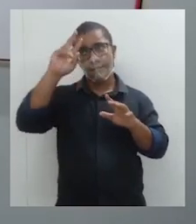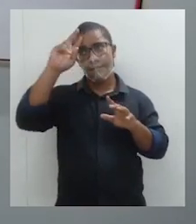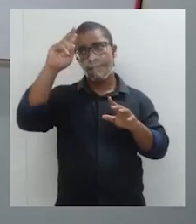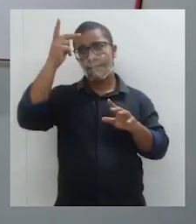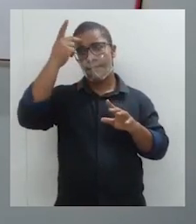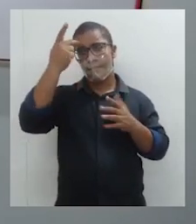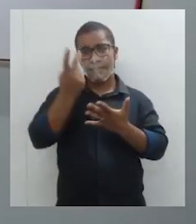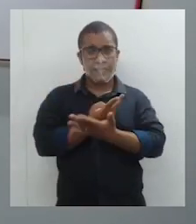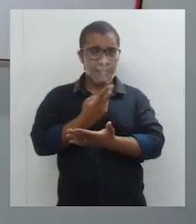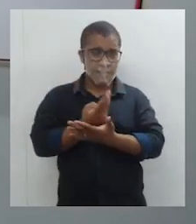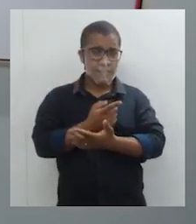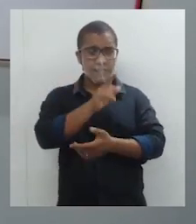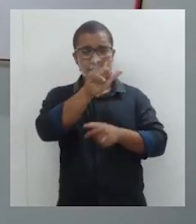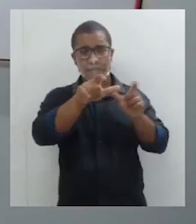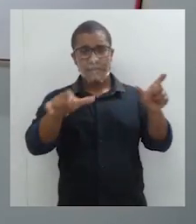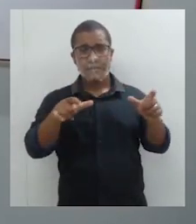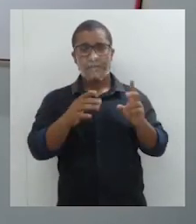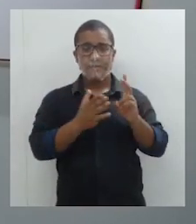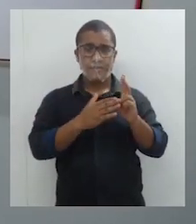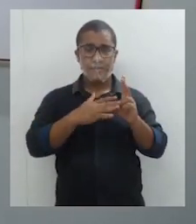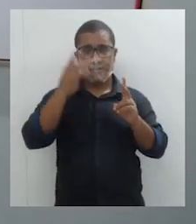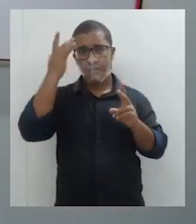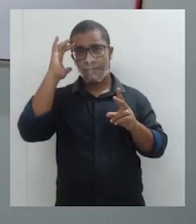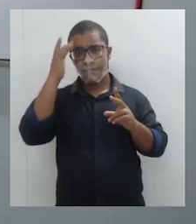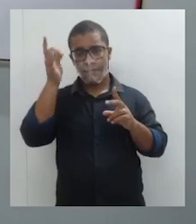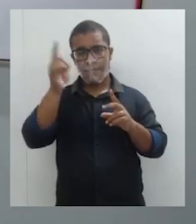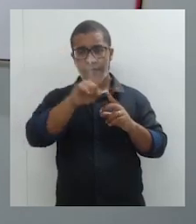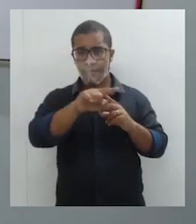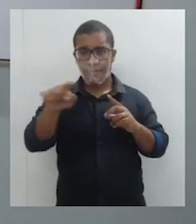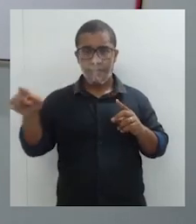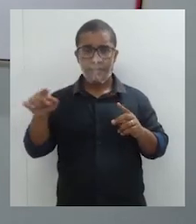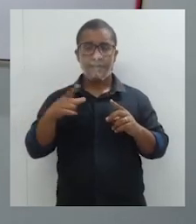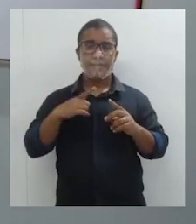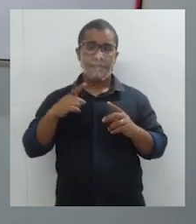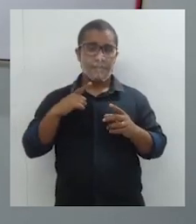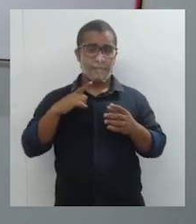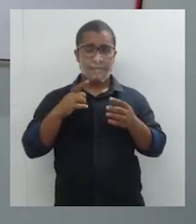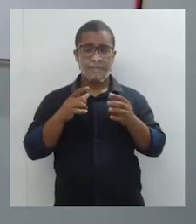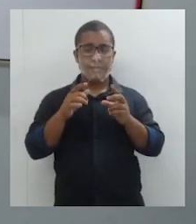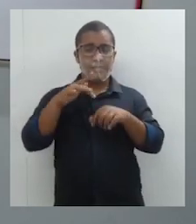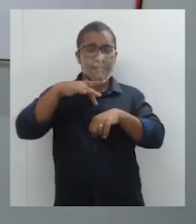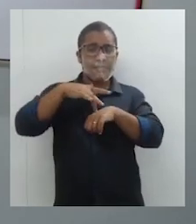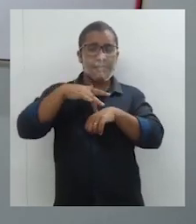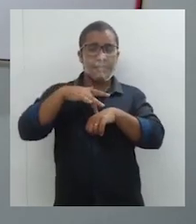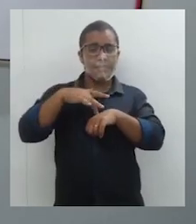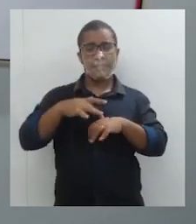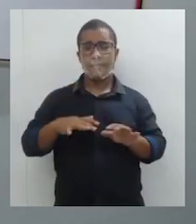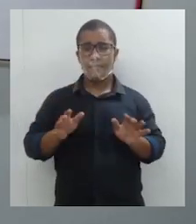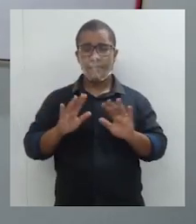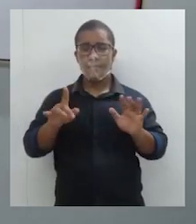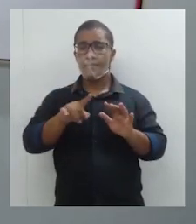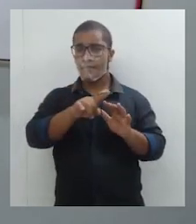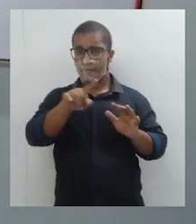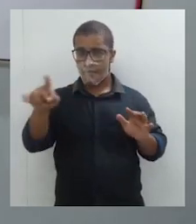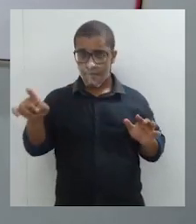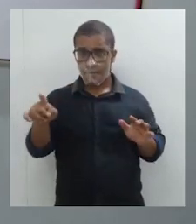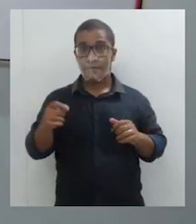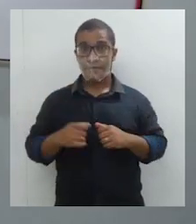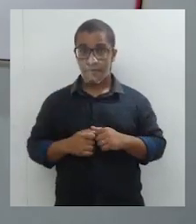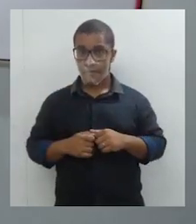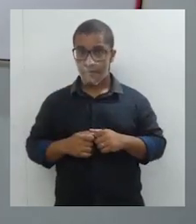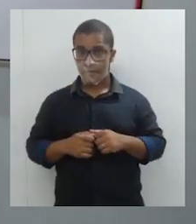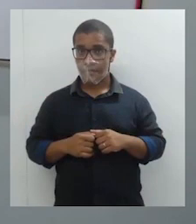sobre a questão do índio achar que o índio é ingênua é inocente Então gostaria que vocês